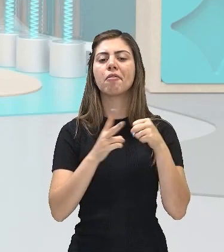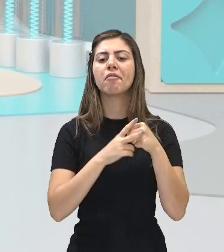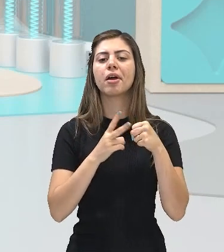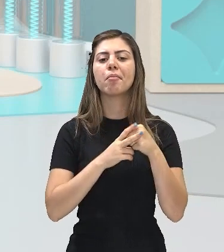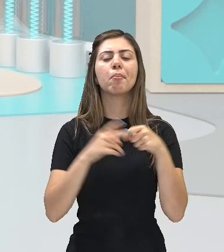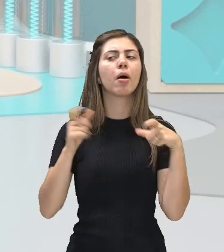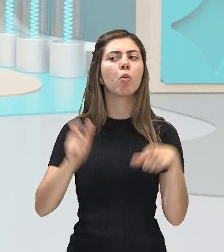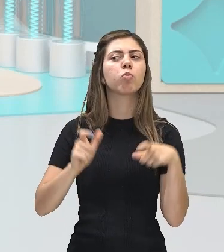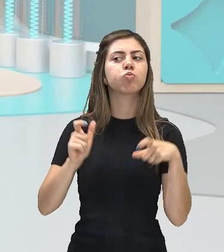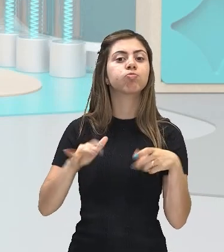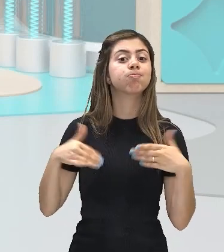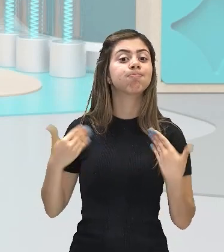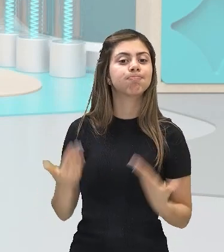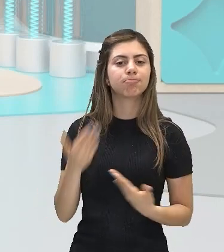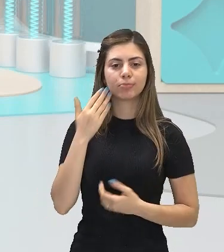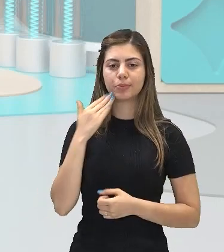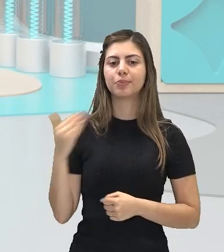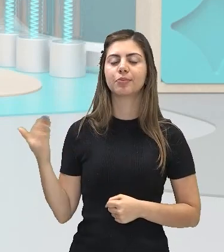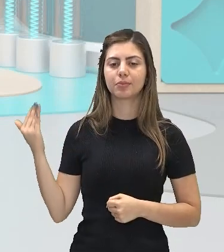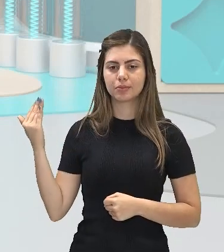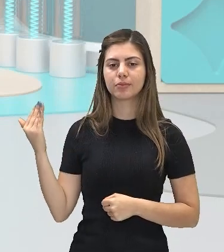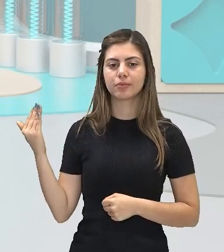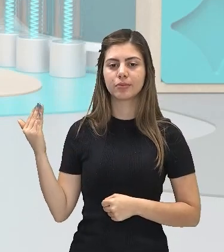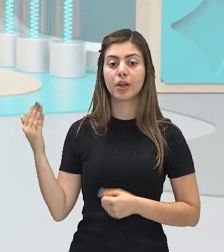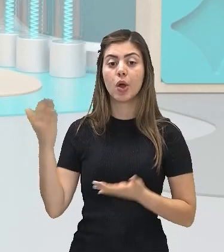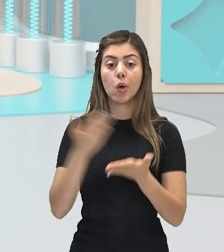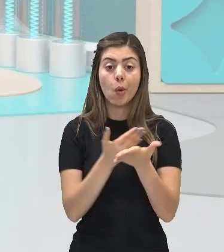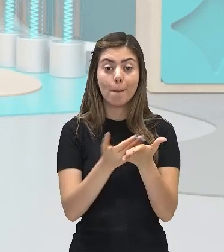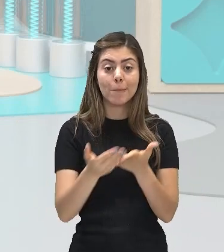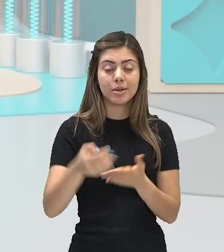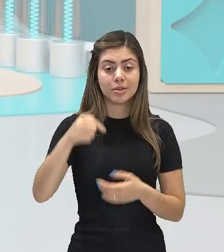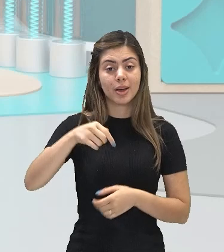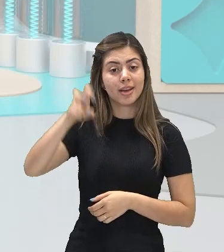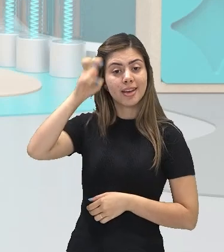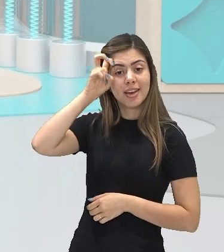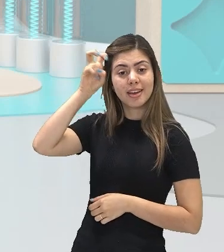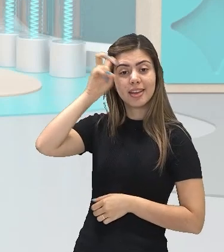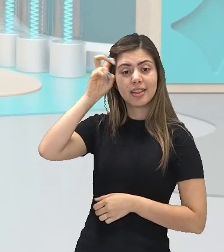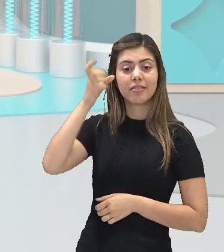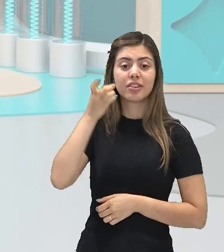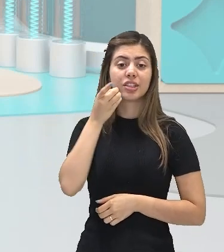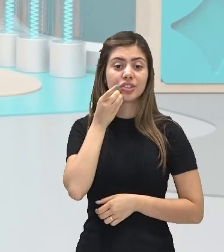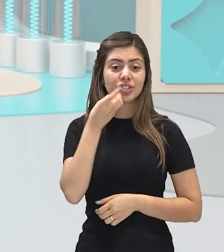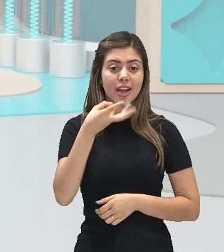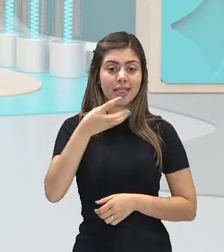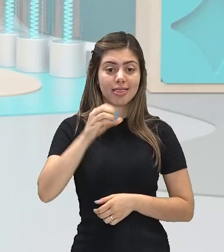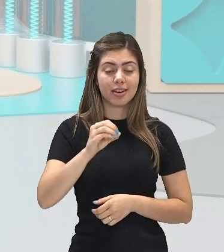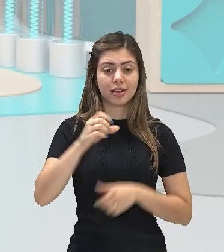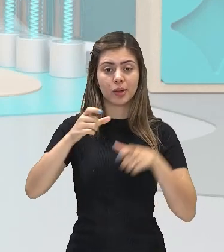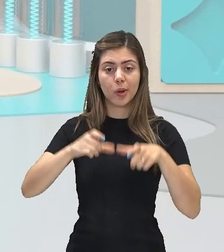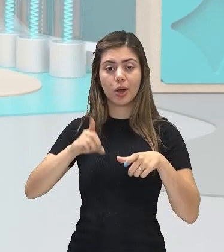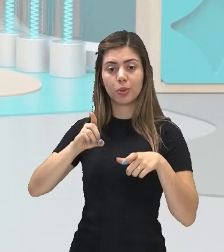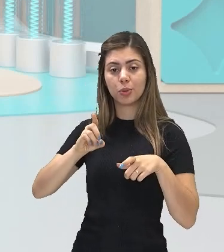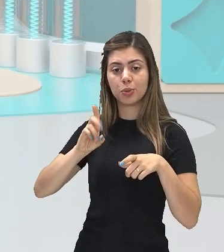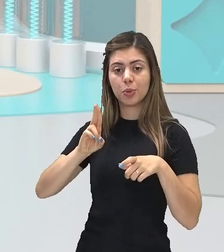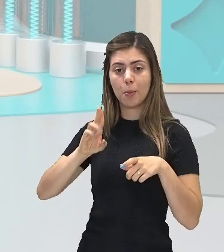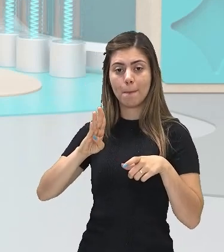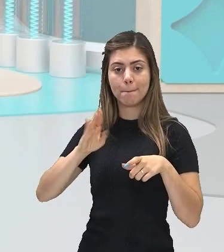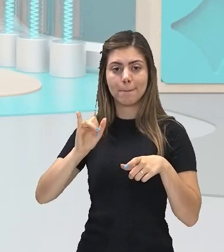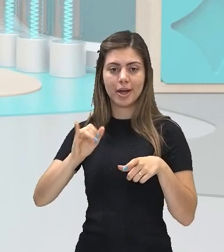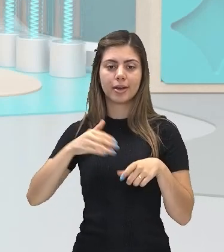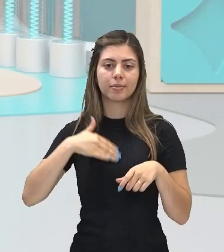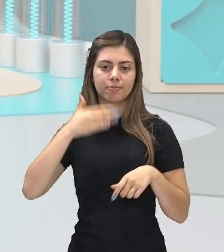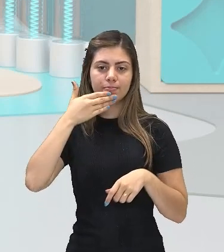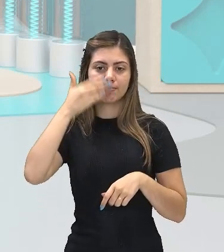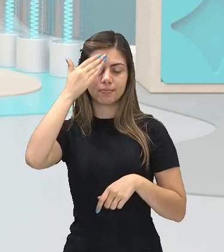sintagma verbal? Olhem só, vamos lá. Começou nesta quinta-feira, 30, em Dubai, nos